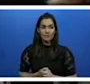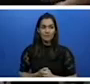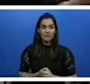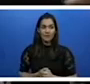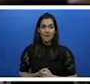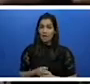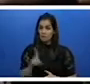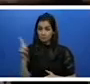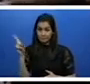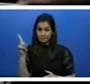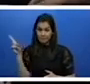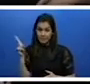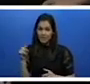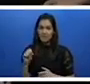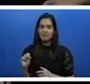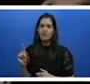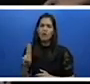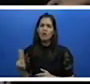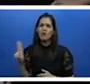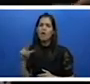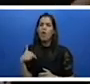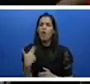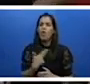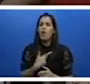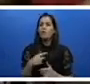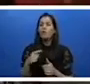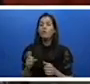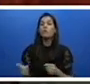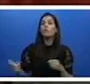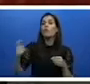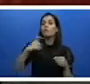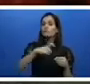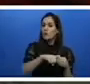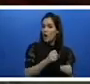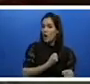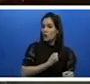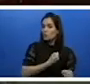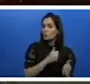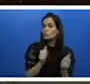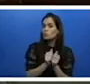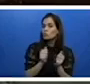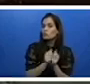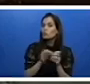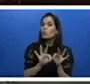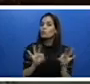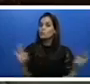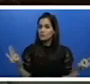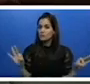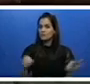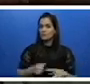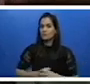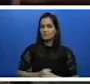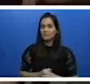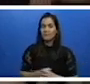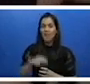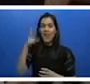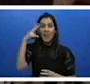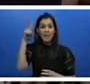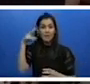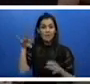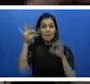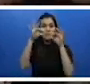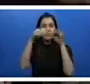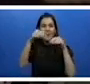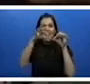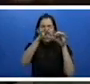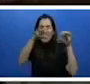gente vai retomar o estudo desses números junto com as medidas de comprimento. Vamos relembrar a reta